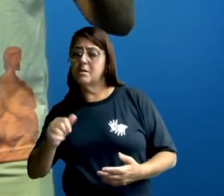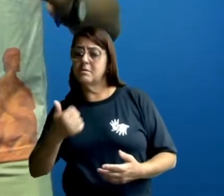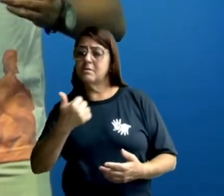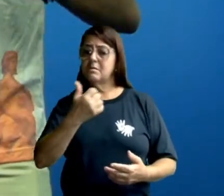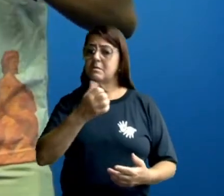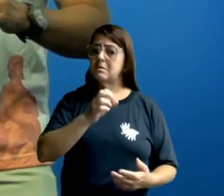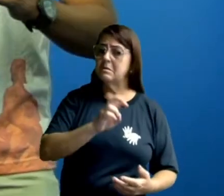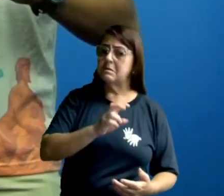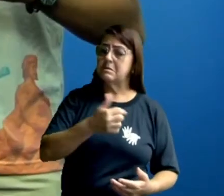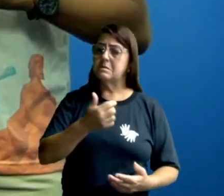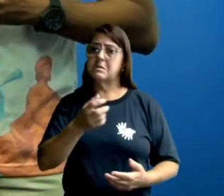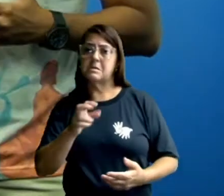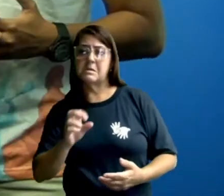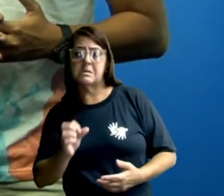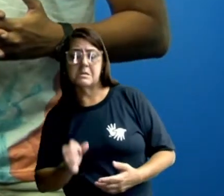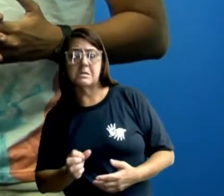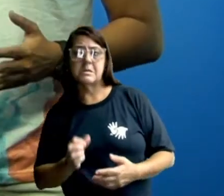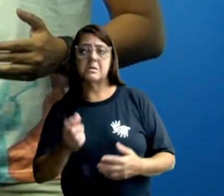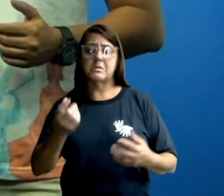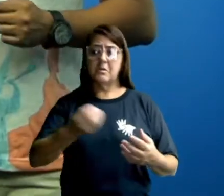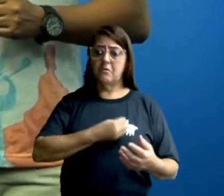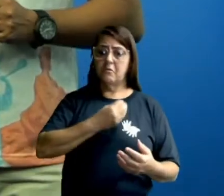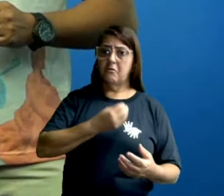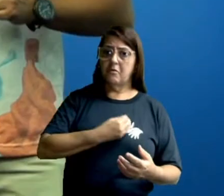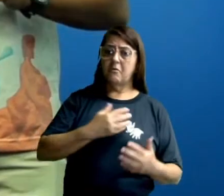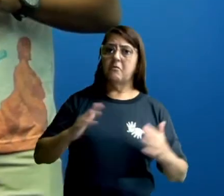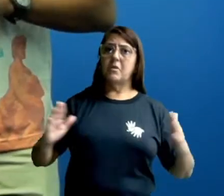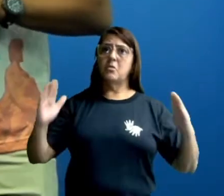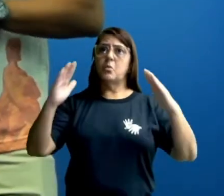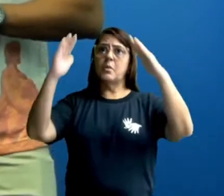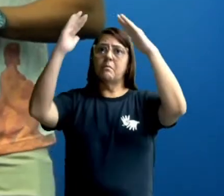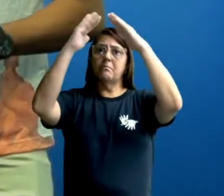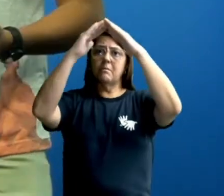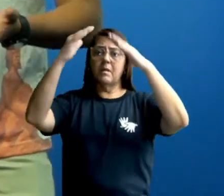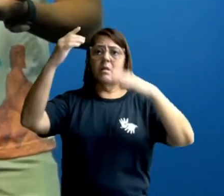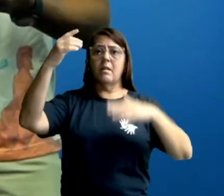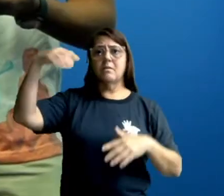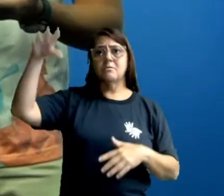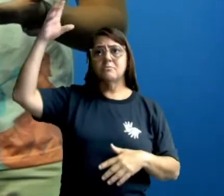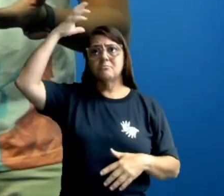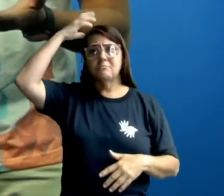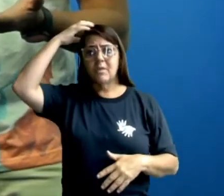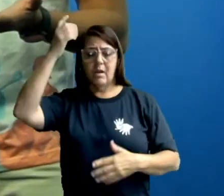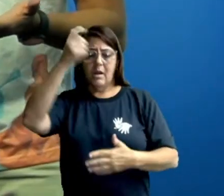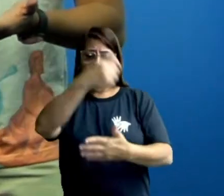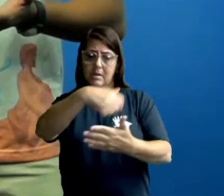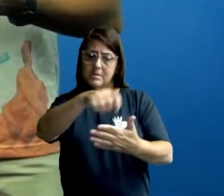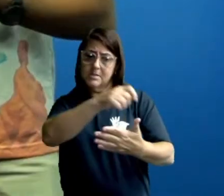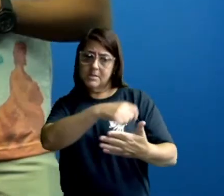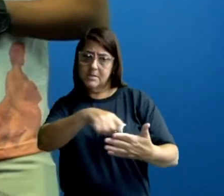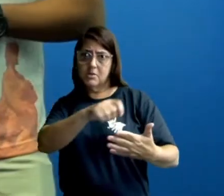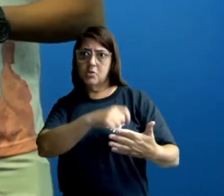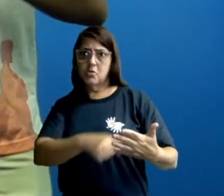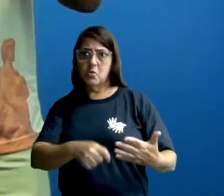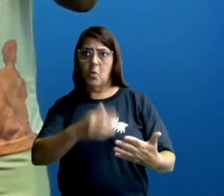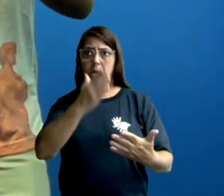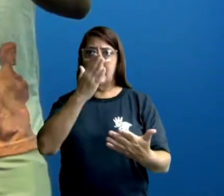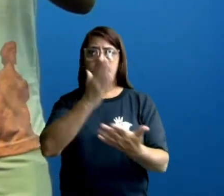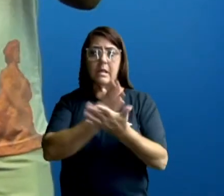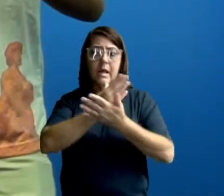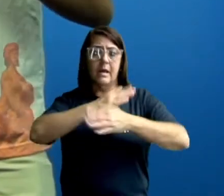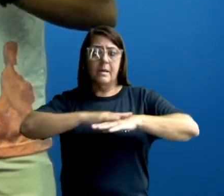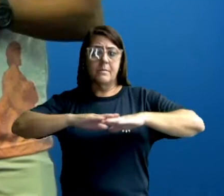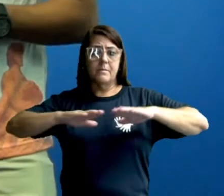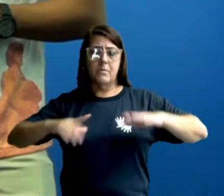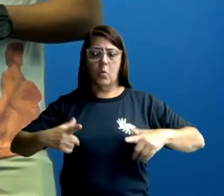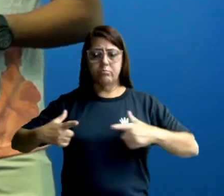corte francesa vivia no Palácio de Versalhes. E vai ser no Palácio de Versalhes que vai ser assinado o fim da